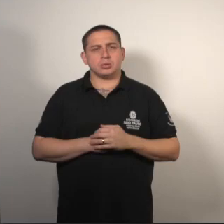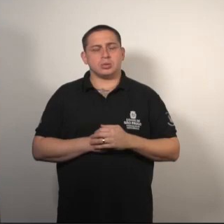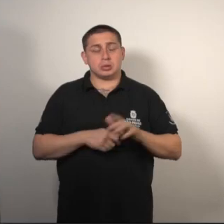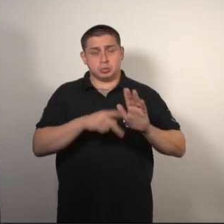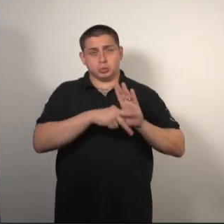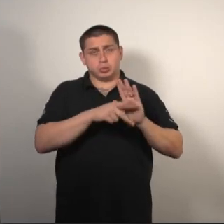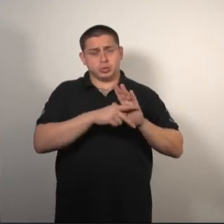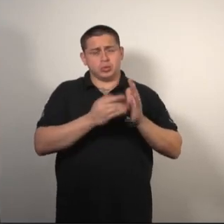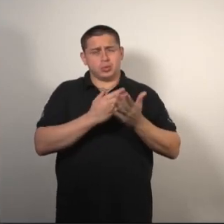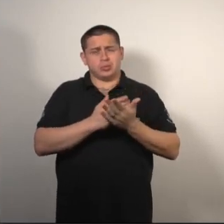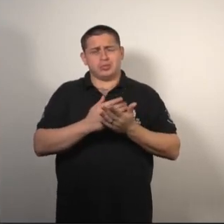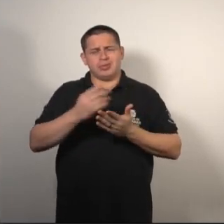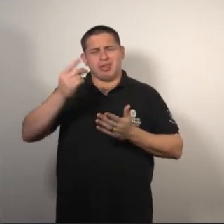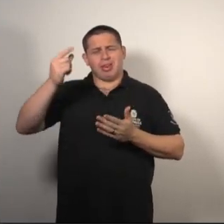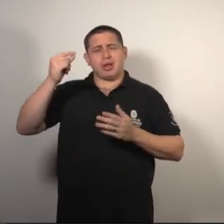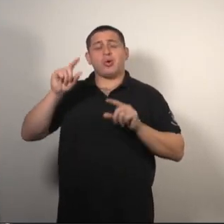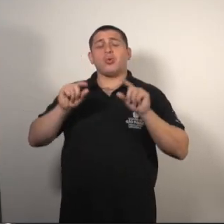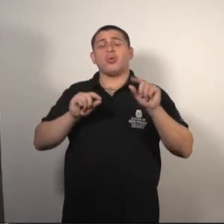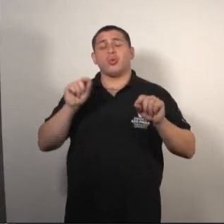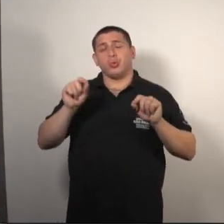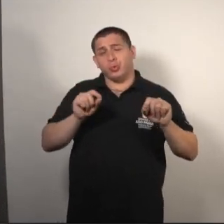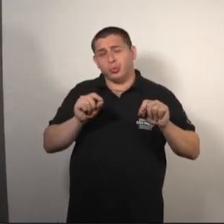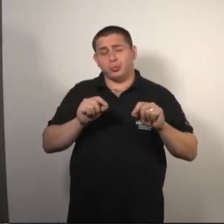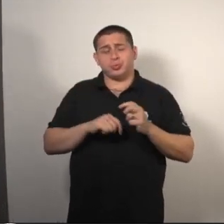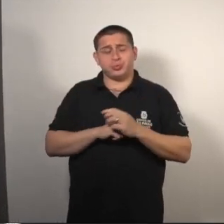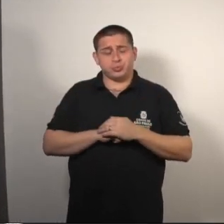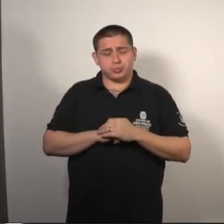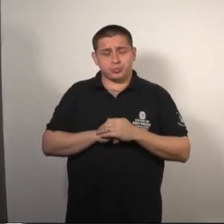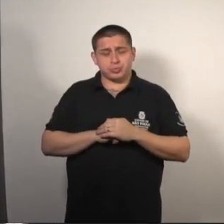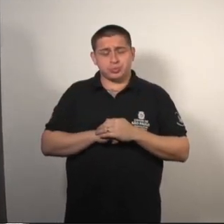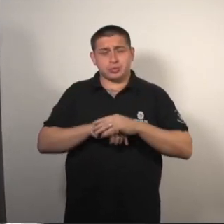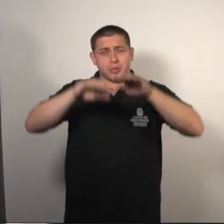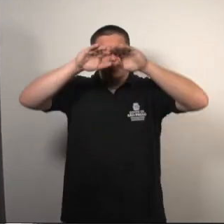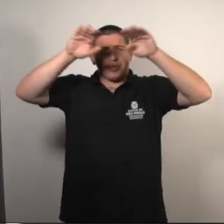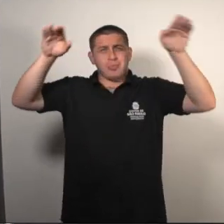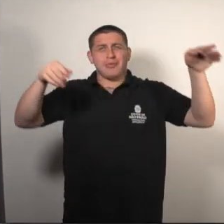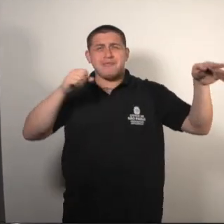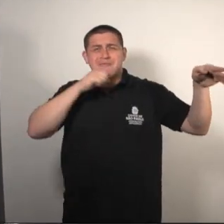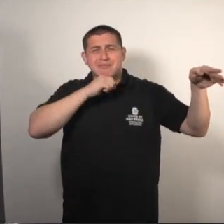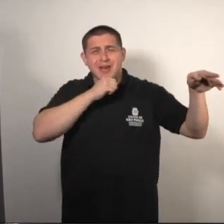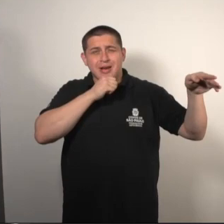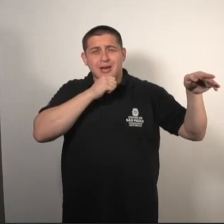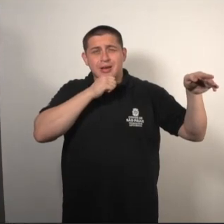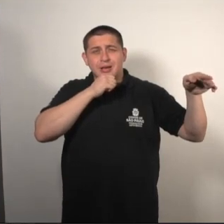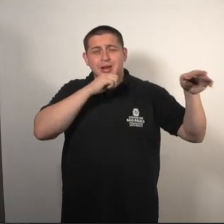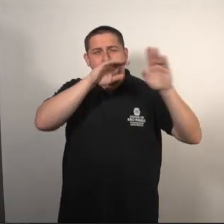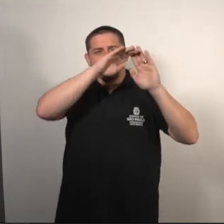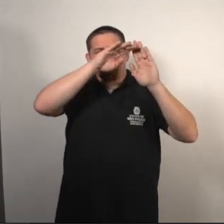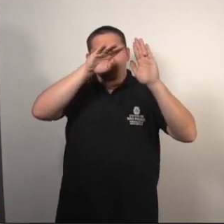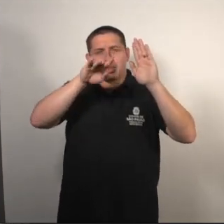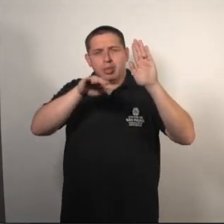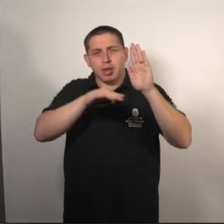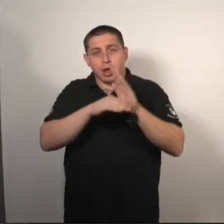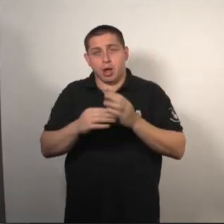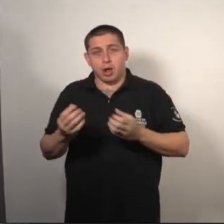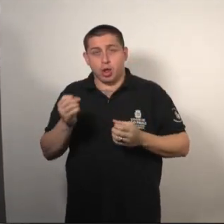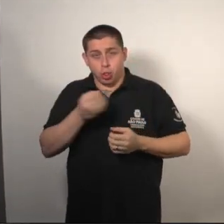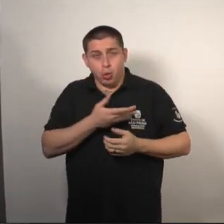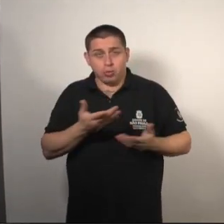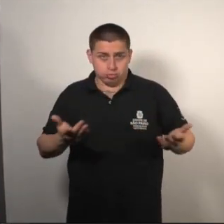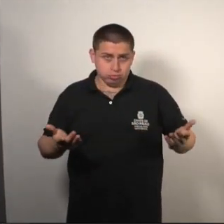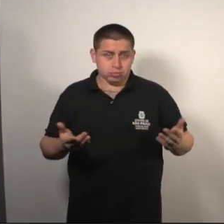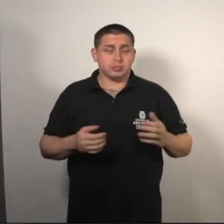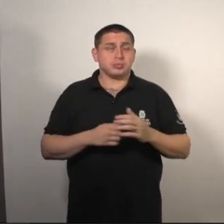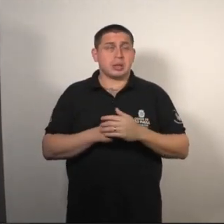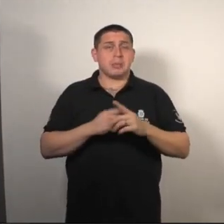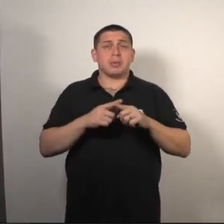aquelas mais antigas, que estavam em estado de maior deterioração, e agora está se espalhando para todas as pontes e viadutos